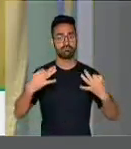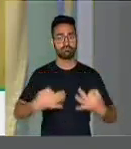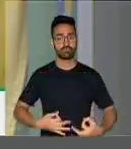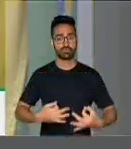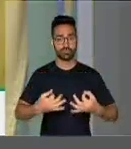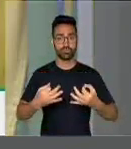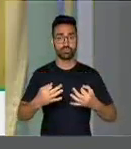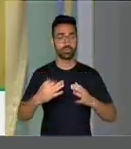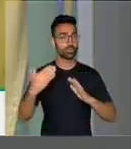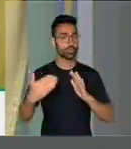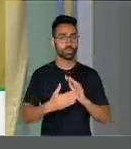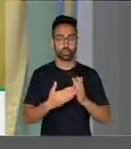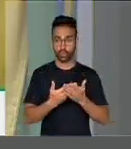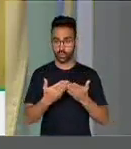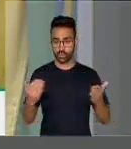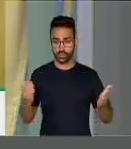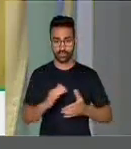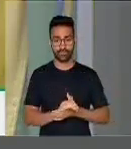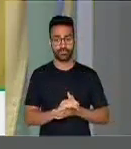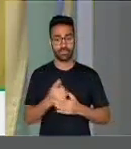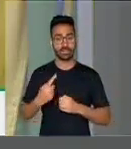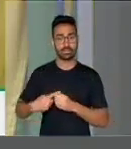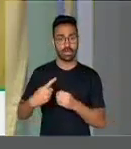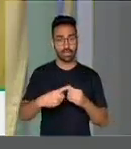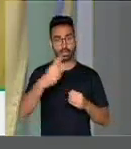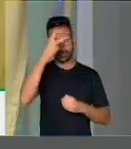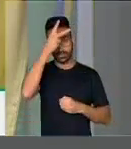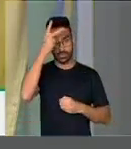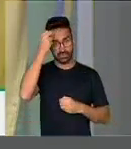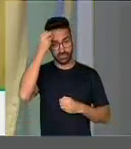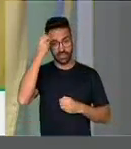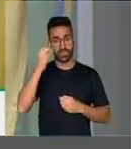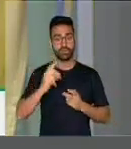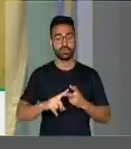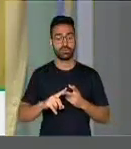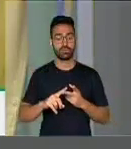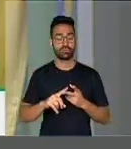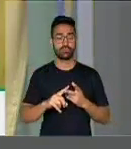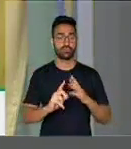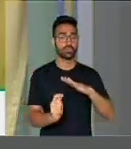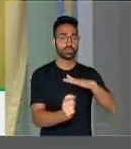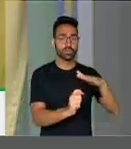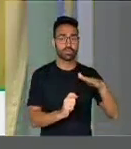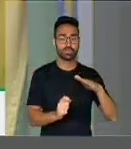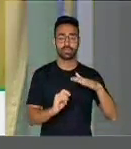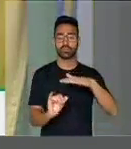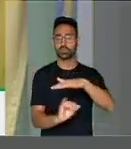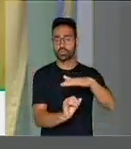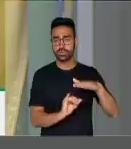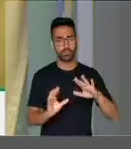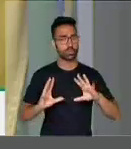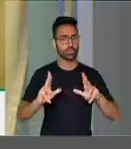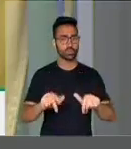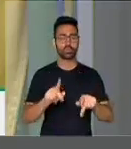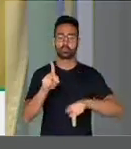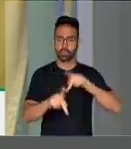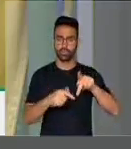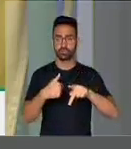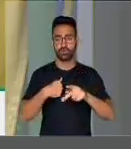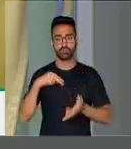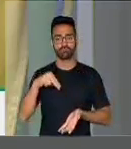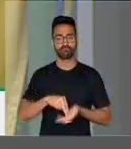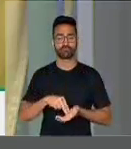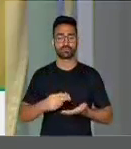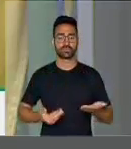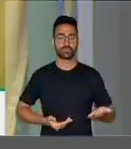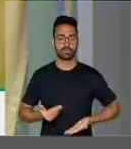a todos eles. A cidade, os prefeitos, né, as entidades e o povo dessa cidade.